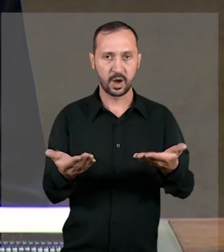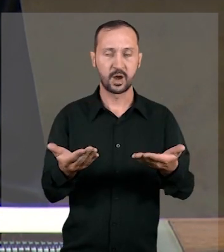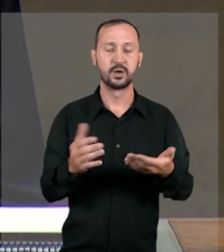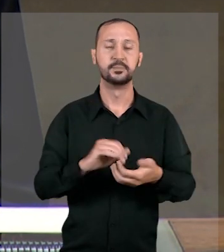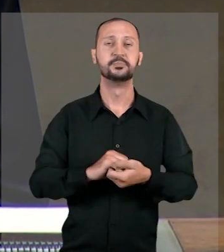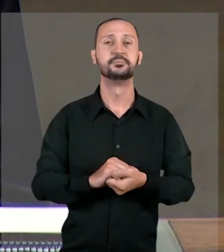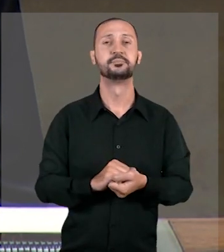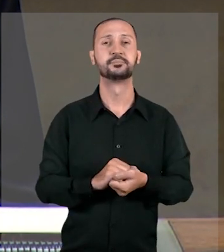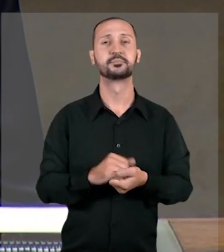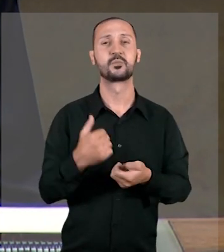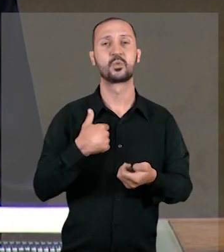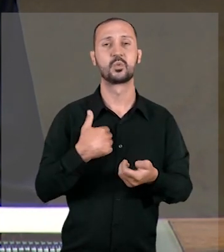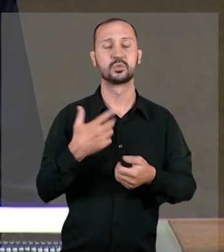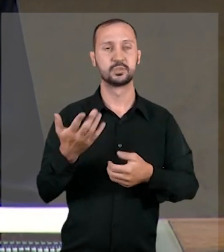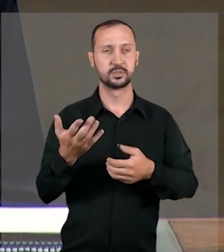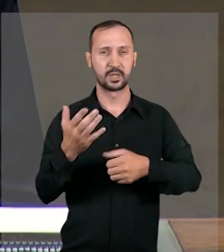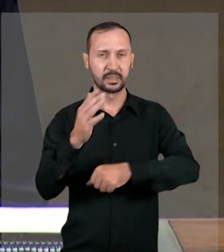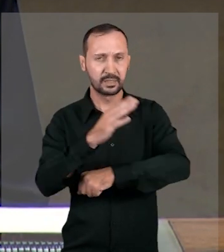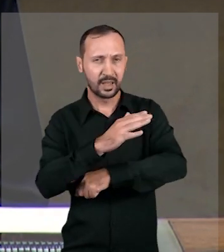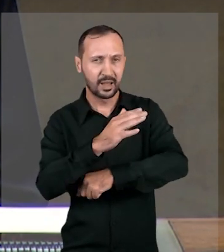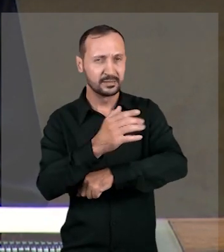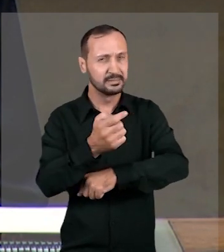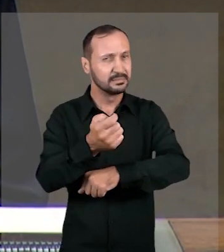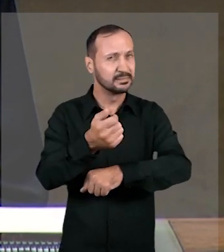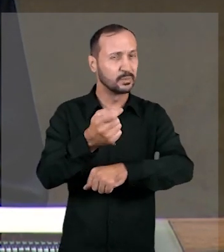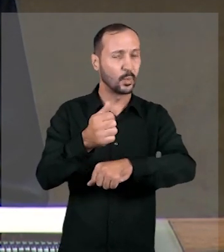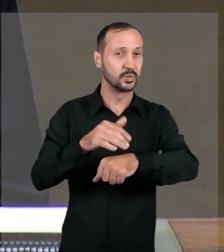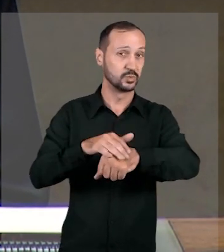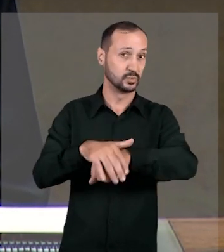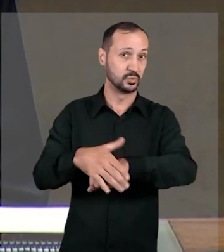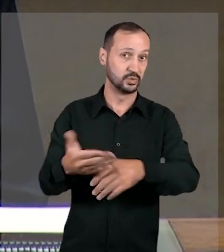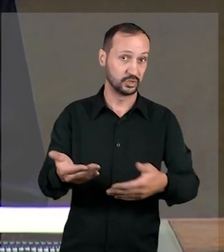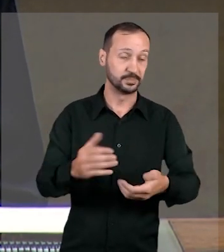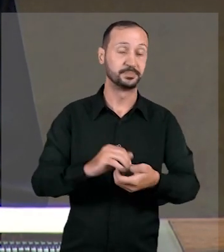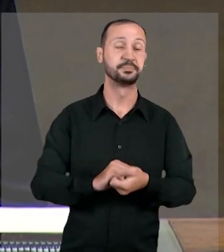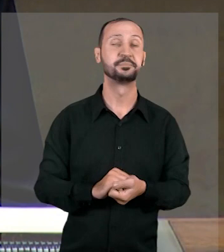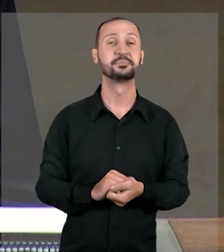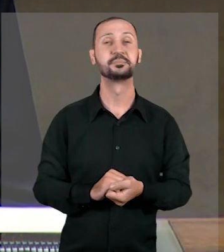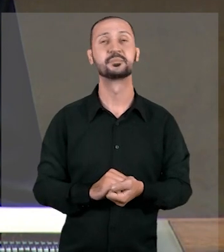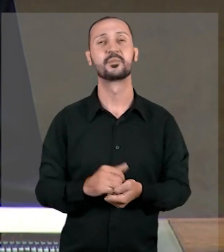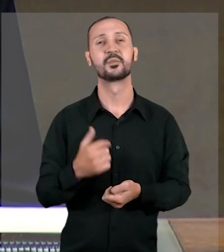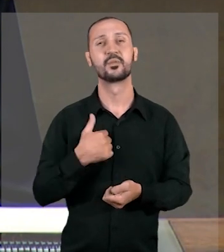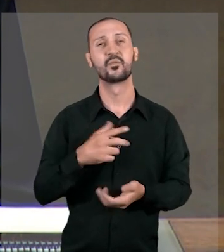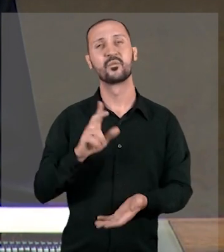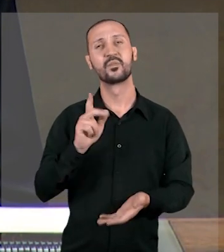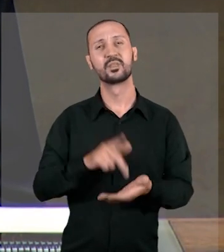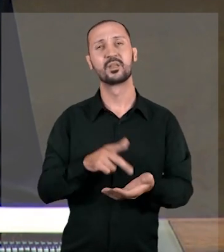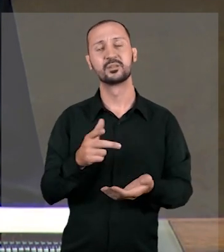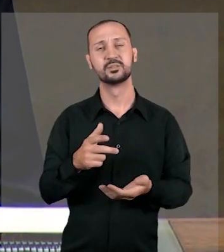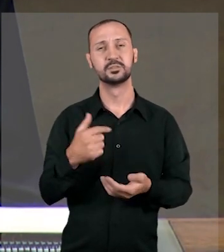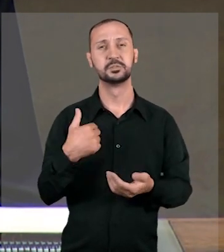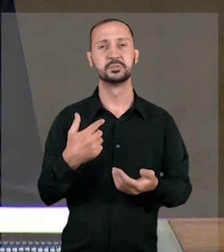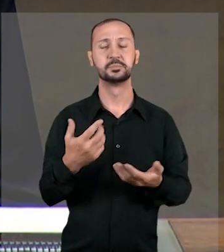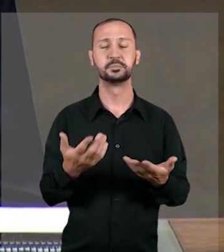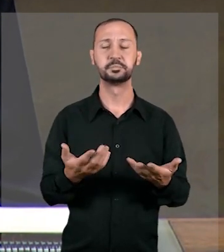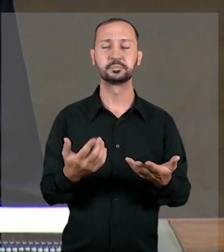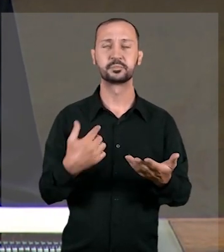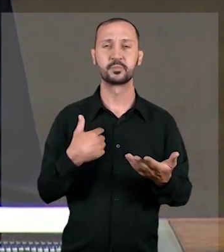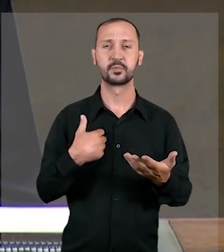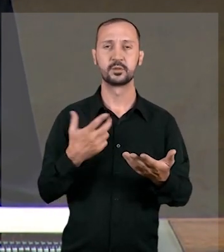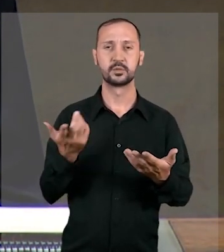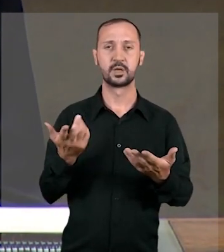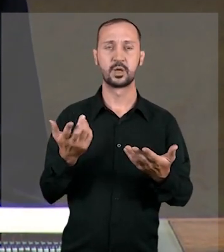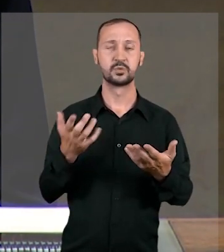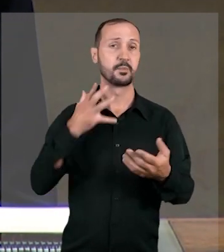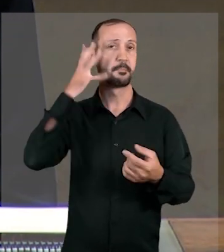dedicar nessa tarde, já noite de hoje. Eu, na verdade, prestei atenção